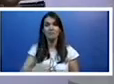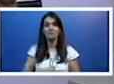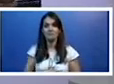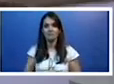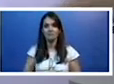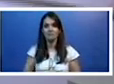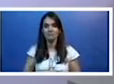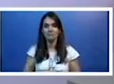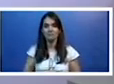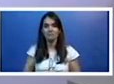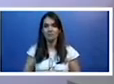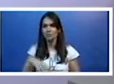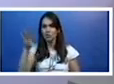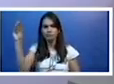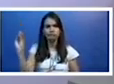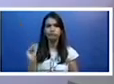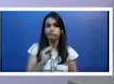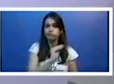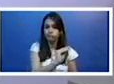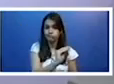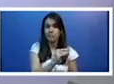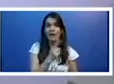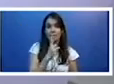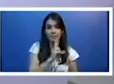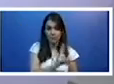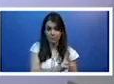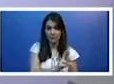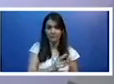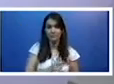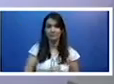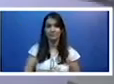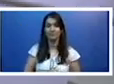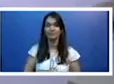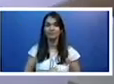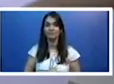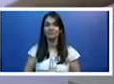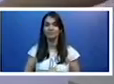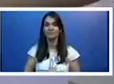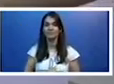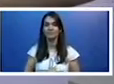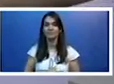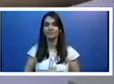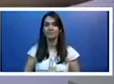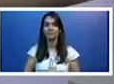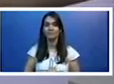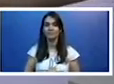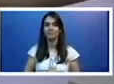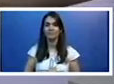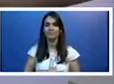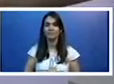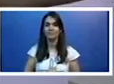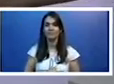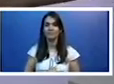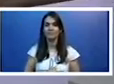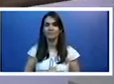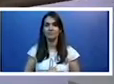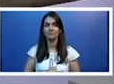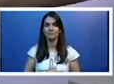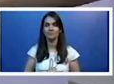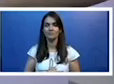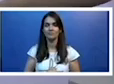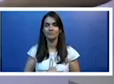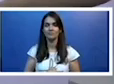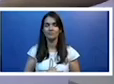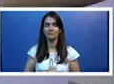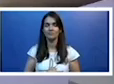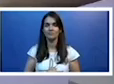na fórmula, eu vou colocar esse valor, 0,940. Que é o que eu fiz aqui, ó. No lugar de cosseno